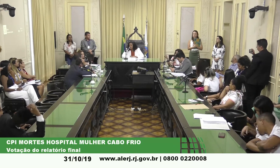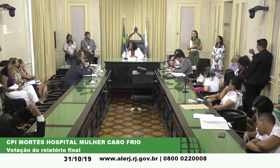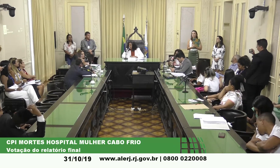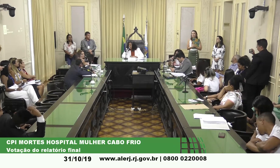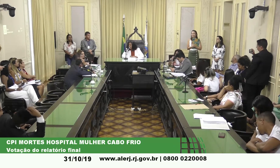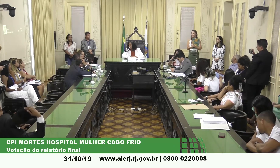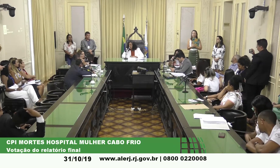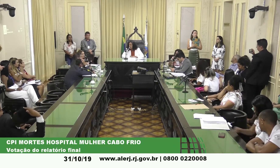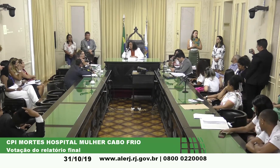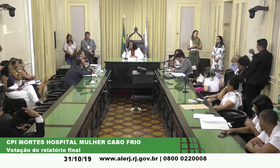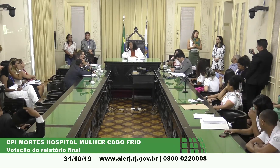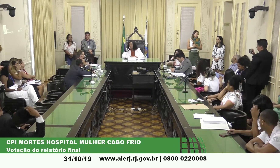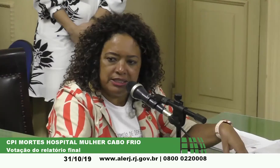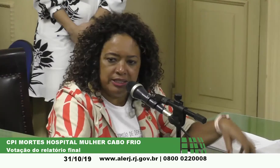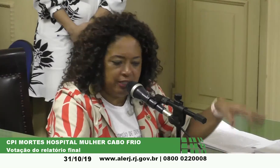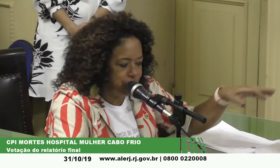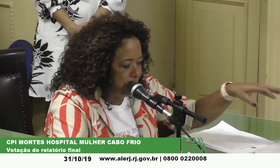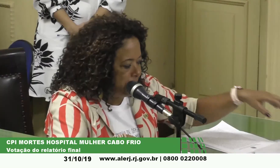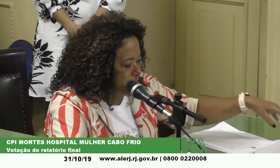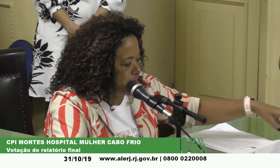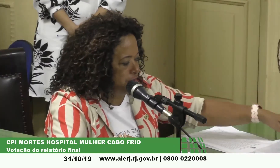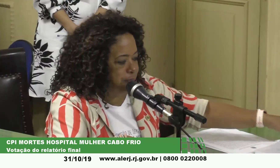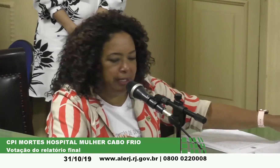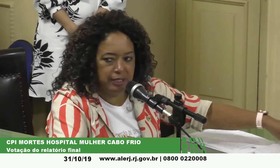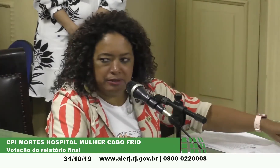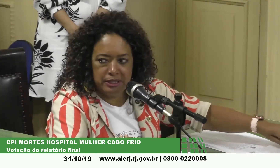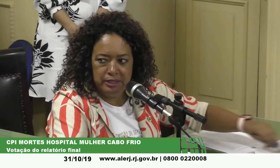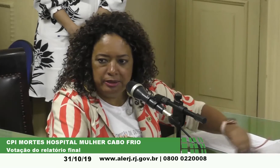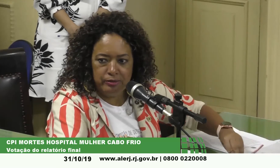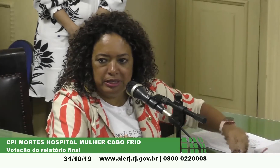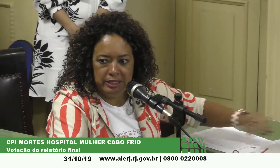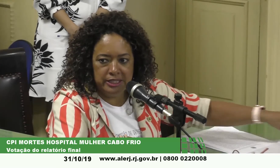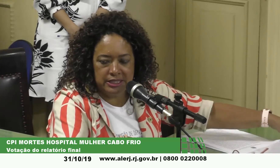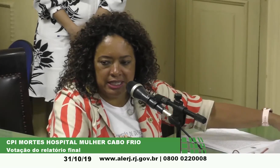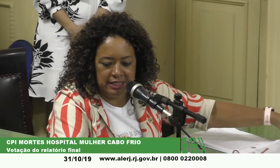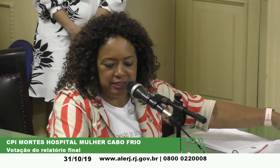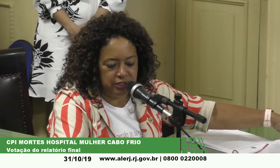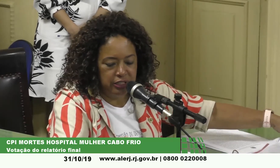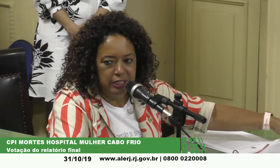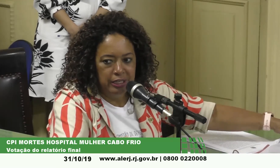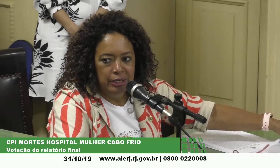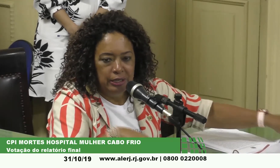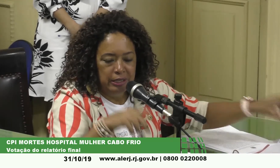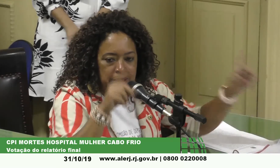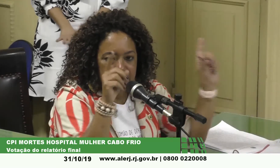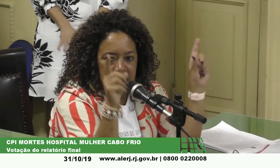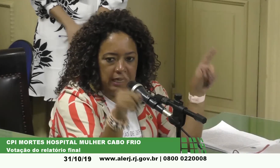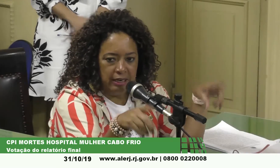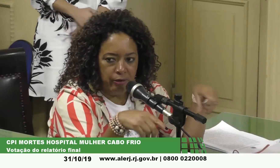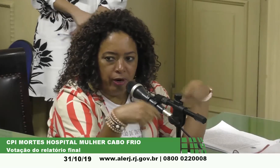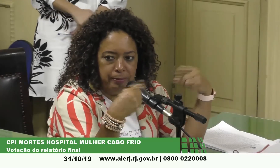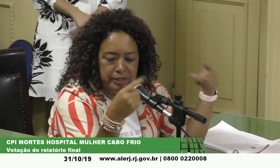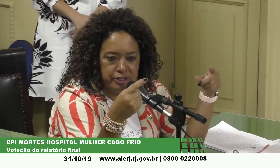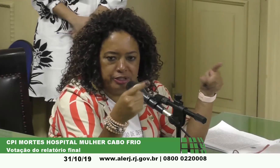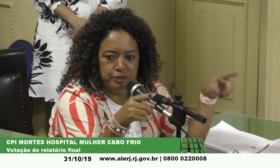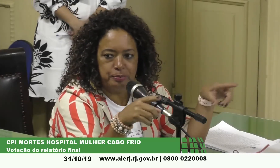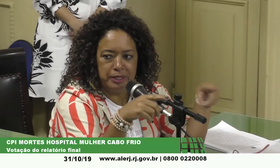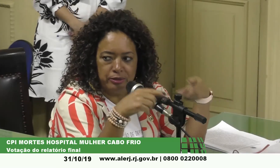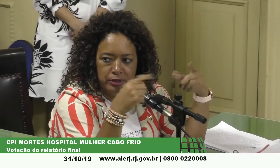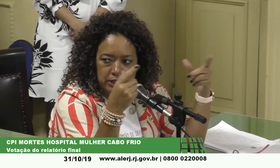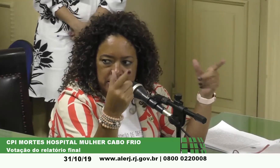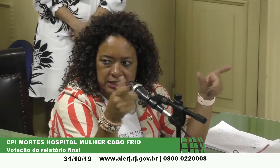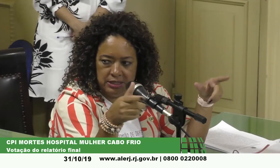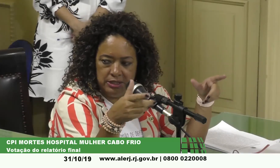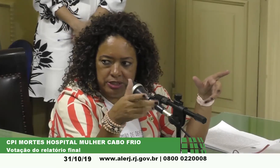também. Não, Porque há se nenhum são problema. mais 600 páginas Sem problema. para serem anexadas. Vejo problema. A cópia disso